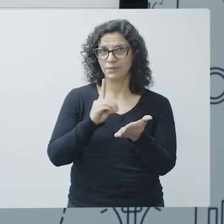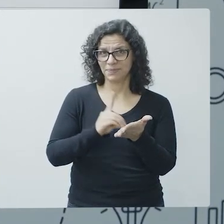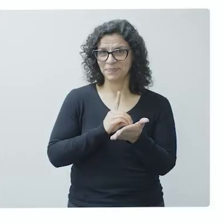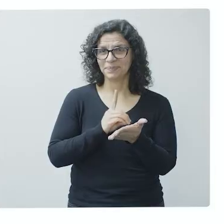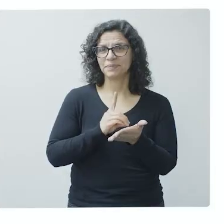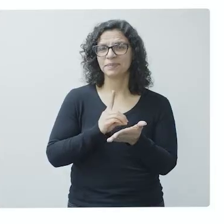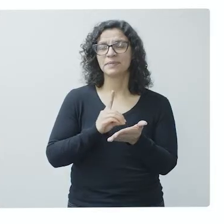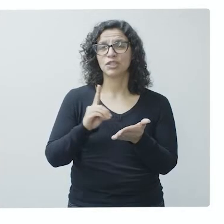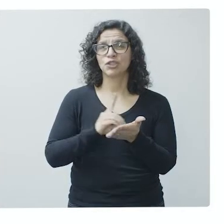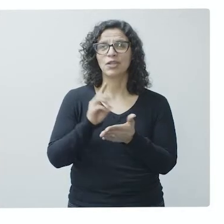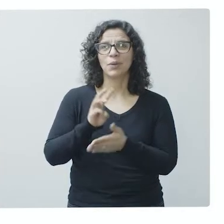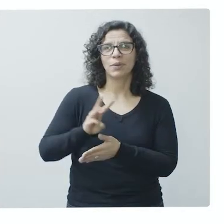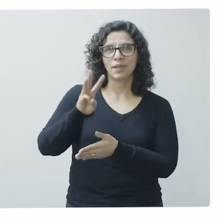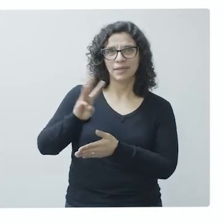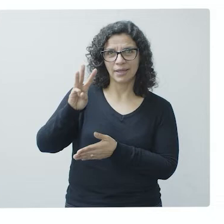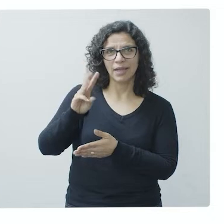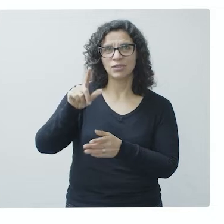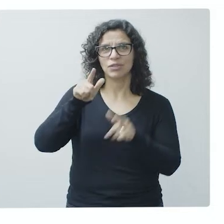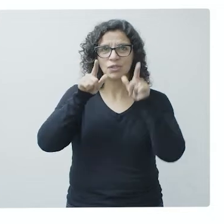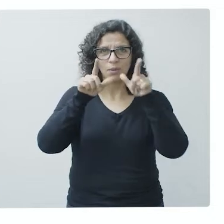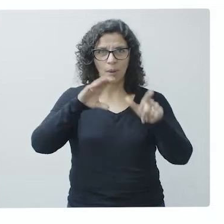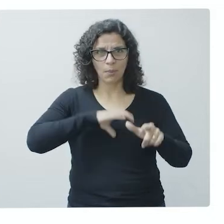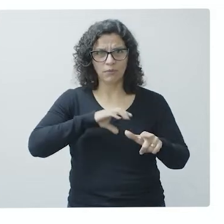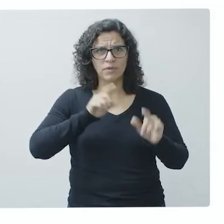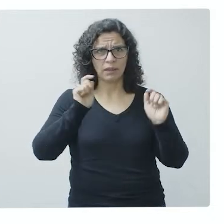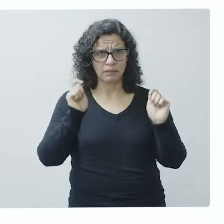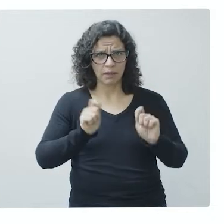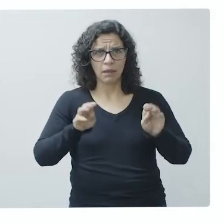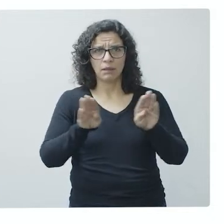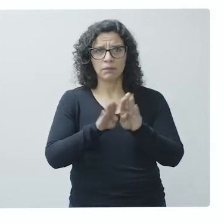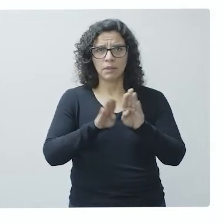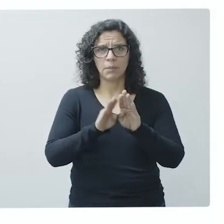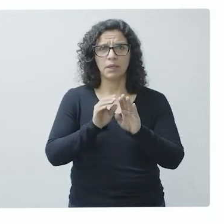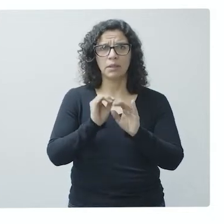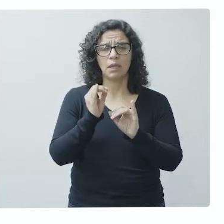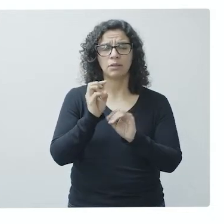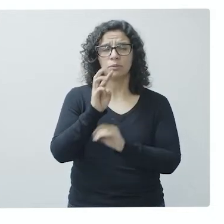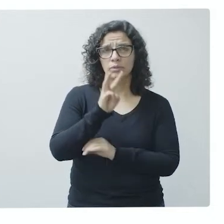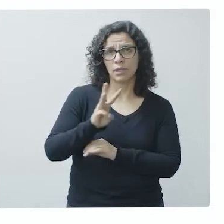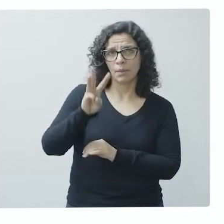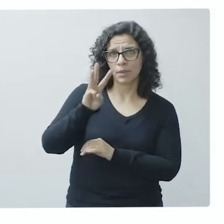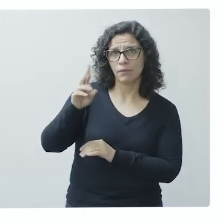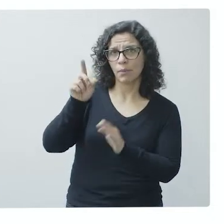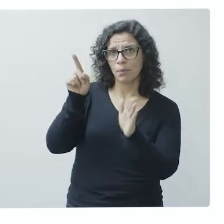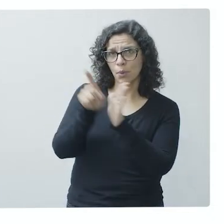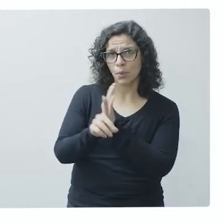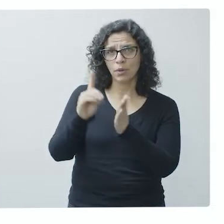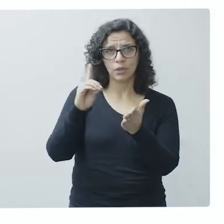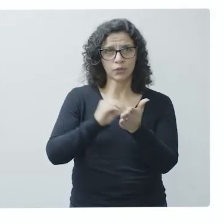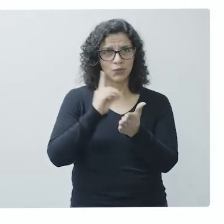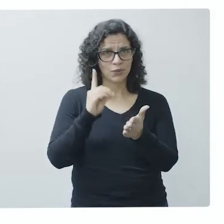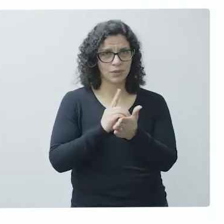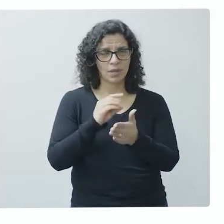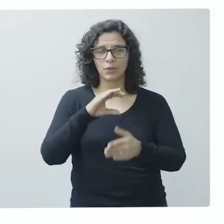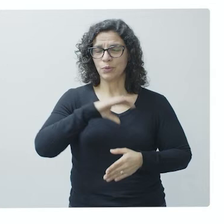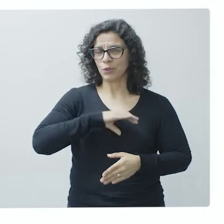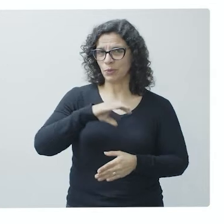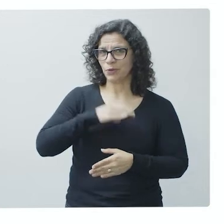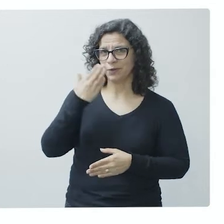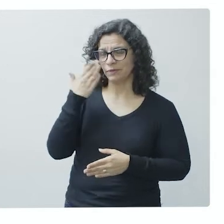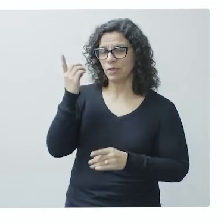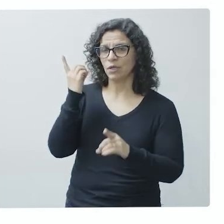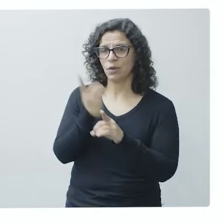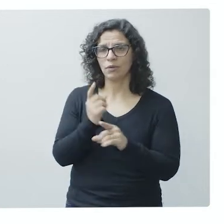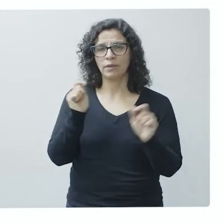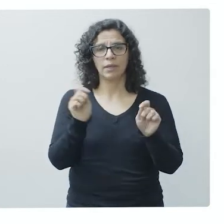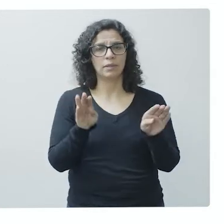dicionário online de português. Então depois, se você quiser, procure lá o dicionário online de língua portuguesa que você vai